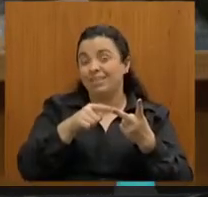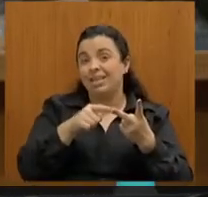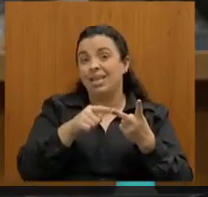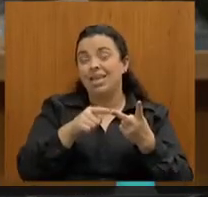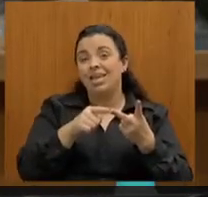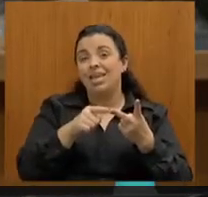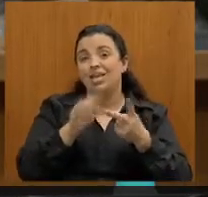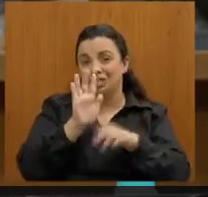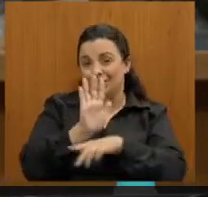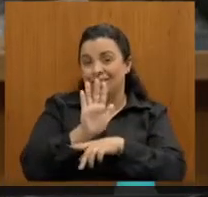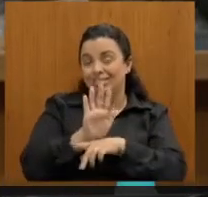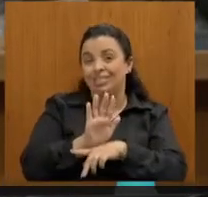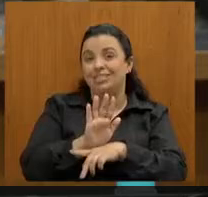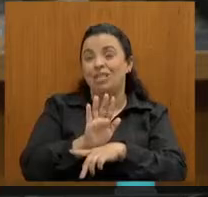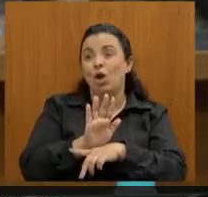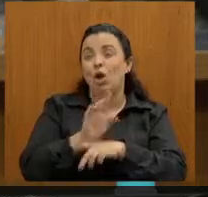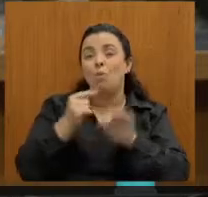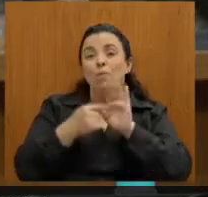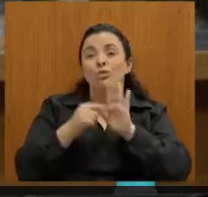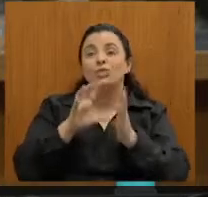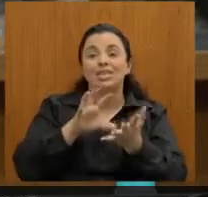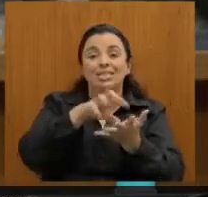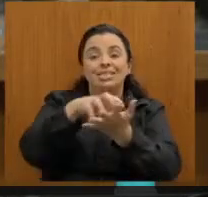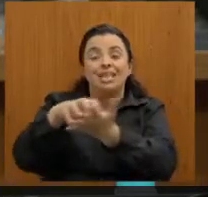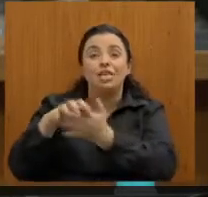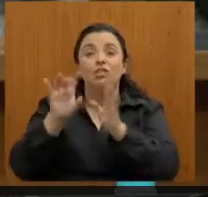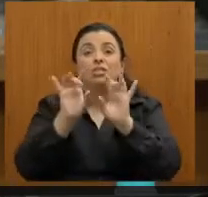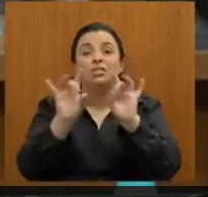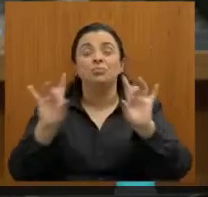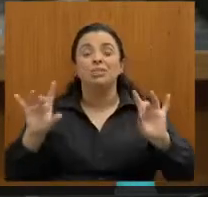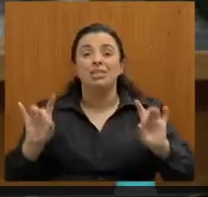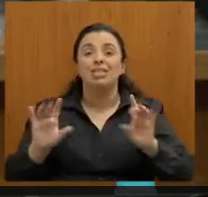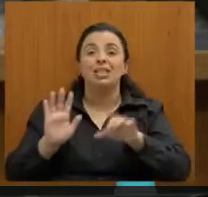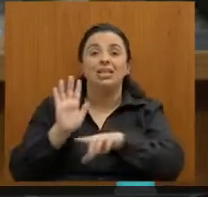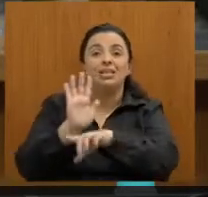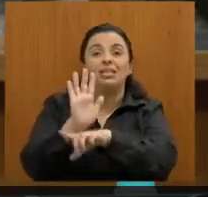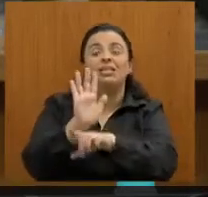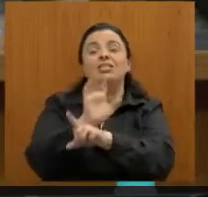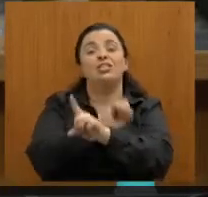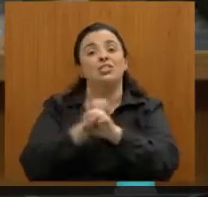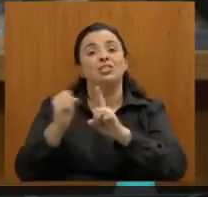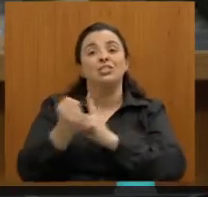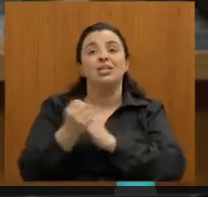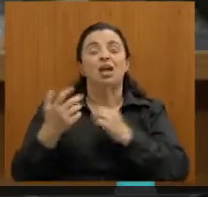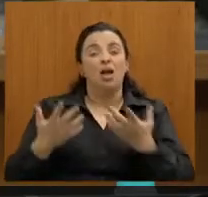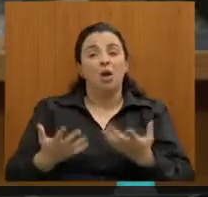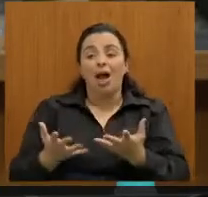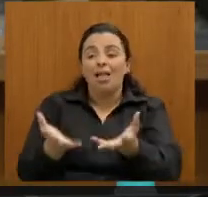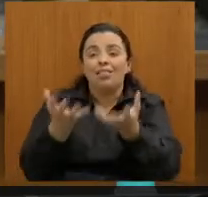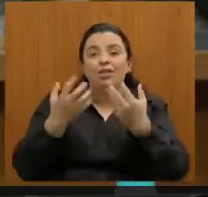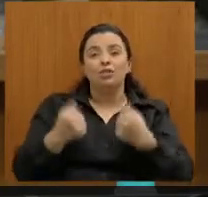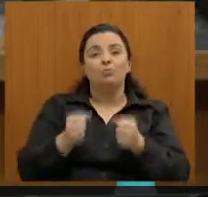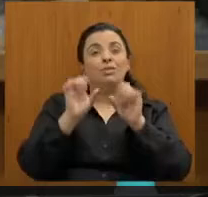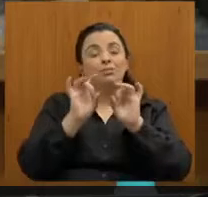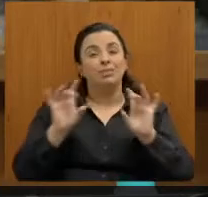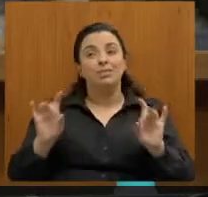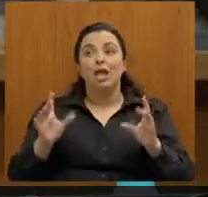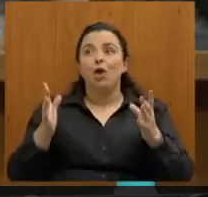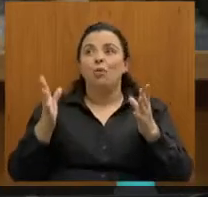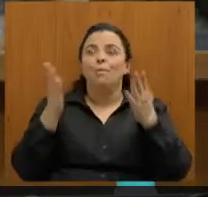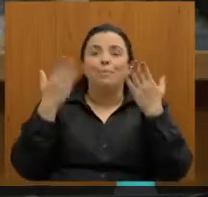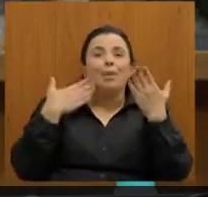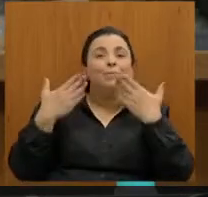indica para as centros especializados de assistência social atendimento especializado da